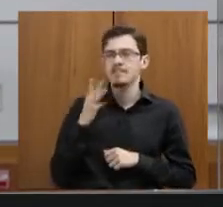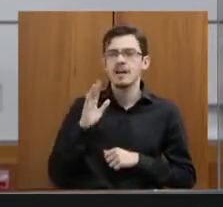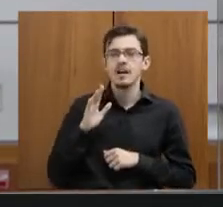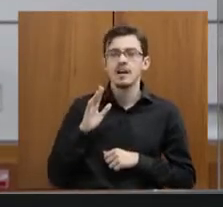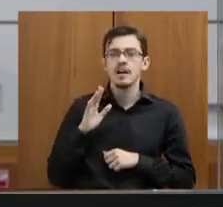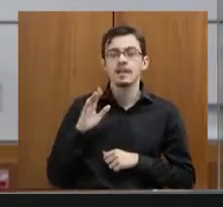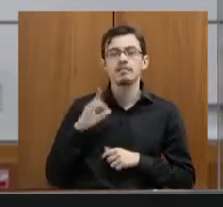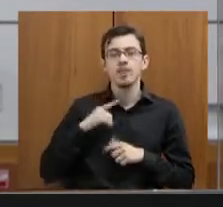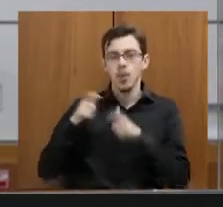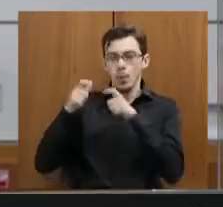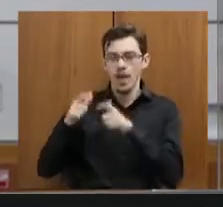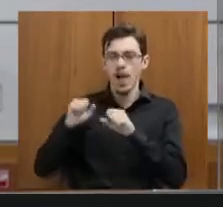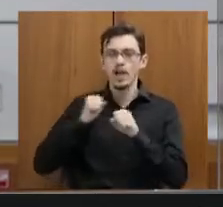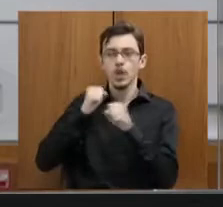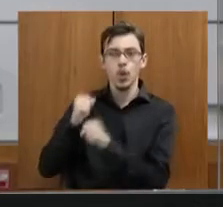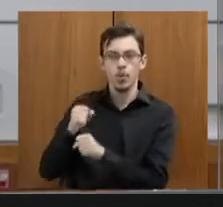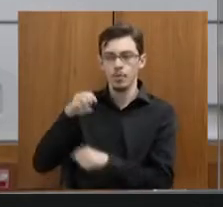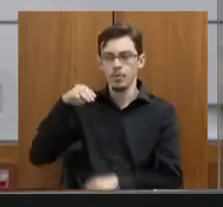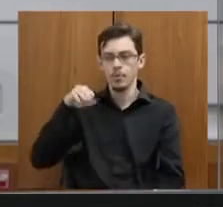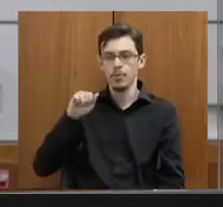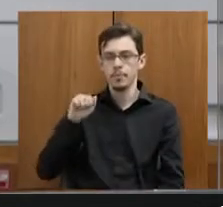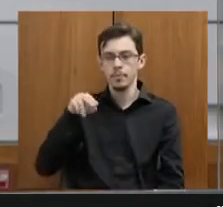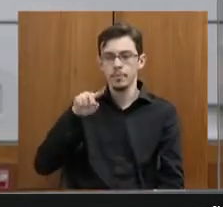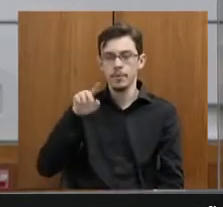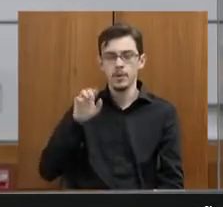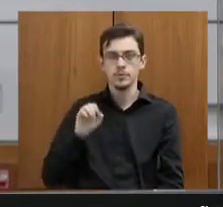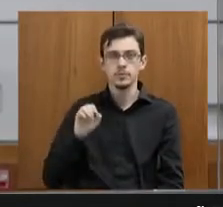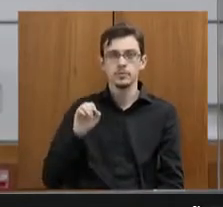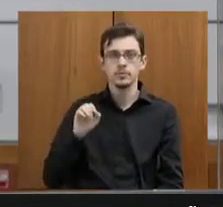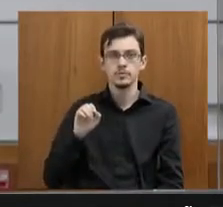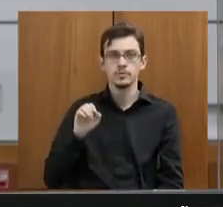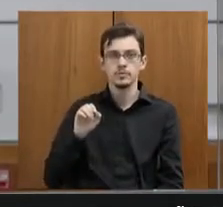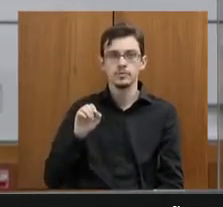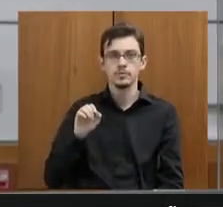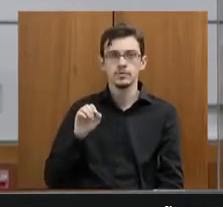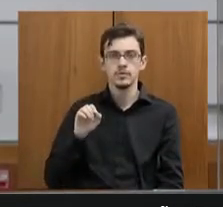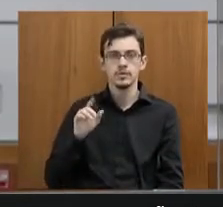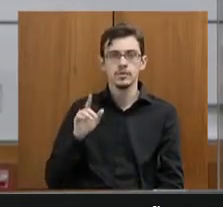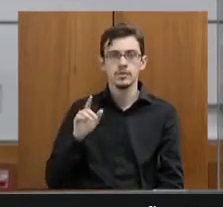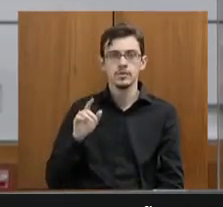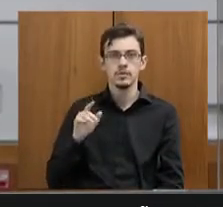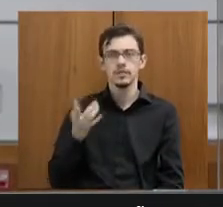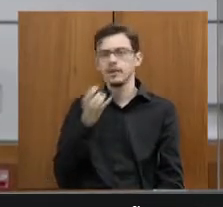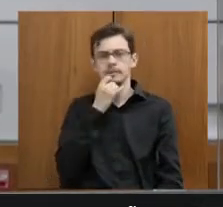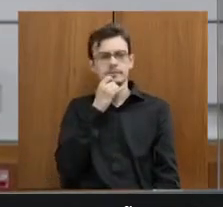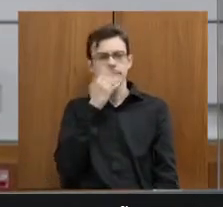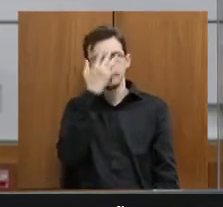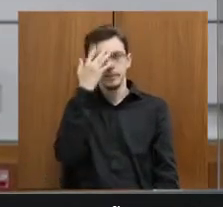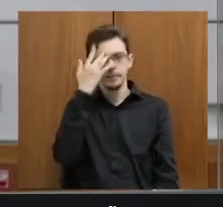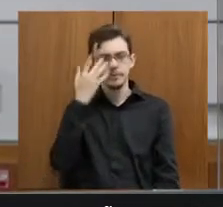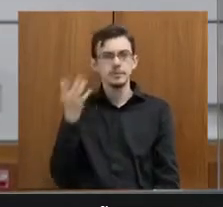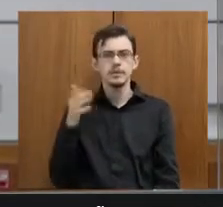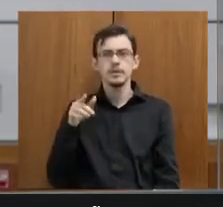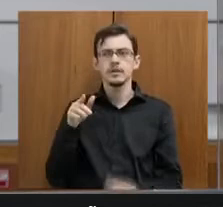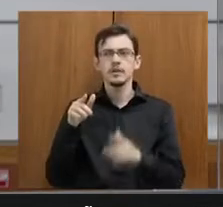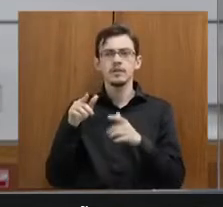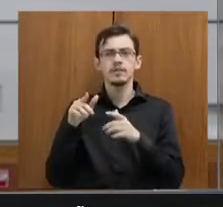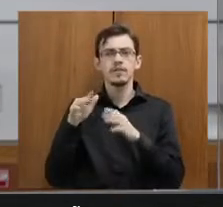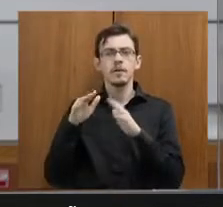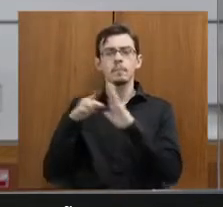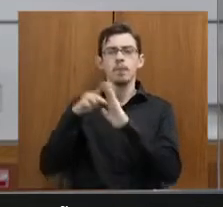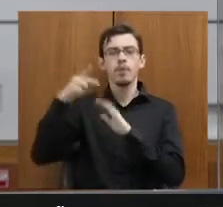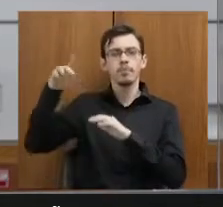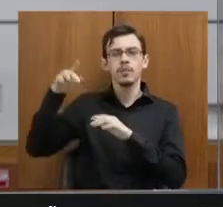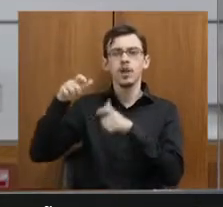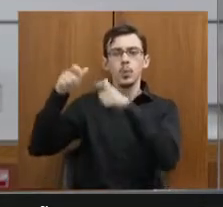o que eu amo manzo uma pessoa que tu tá diz que aquilo uma bala que é do mal mas não mora na São Tiago na Rua São Tiago não